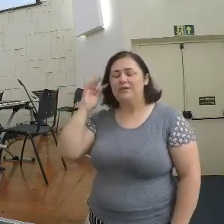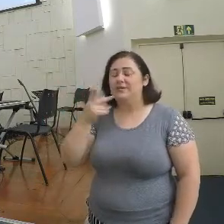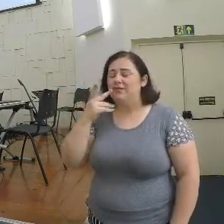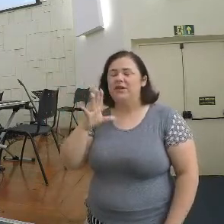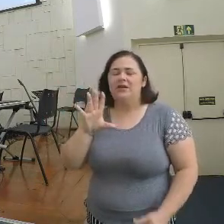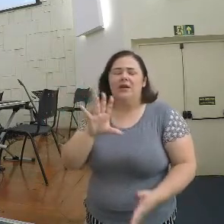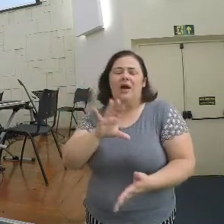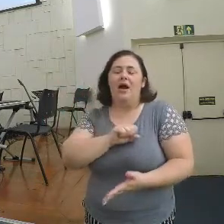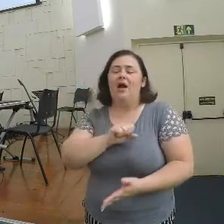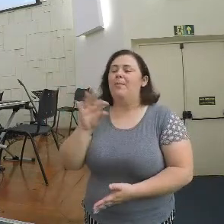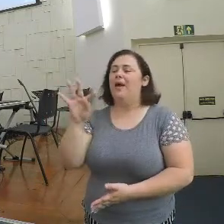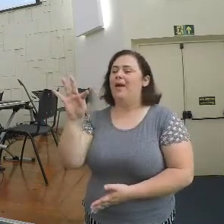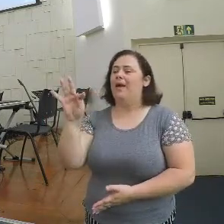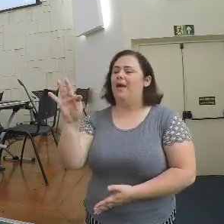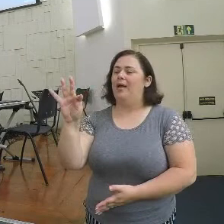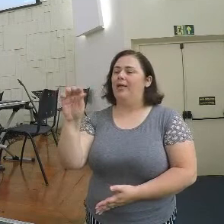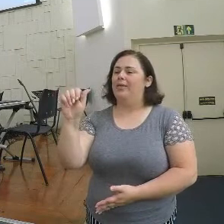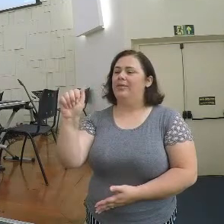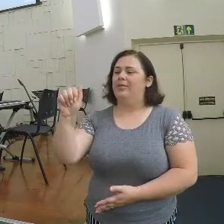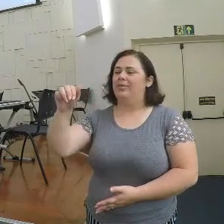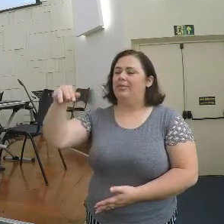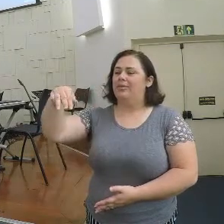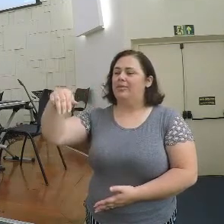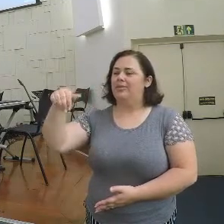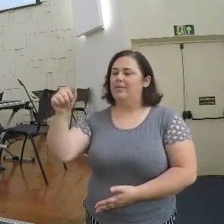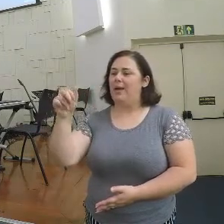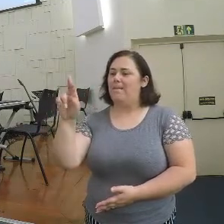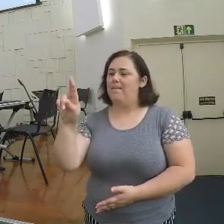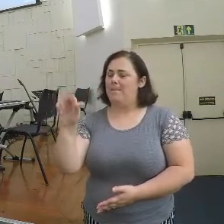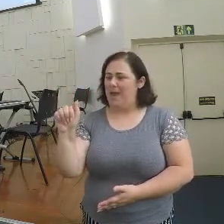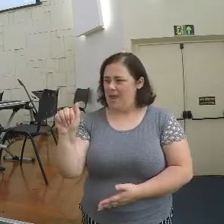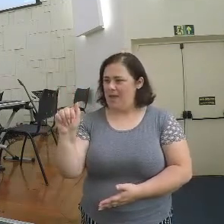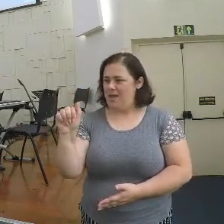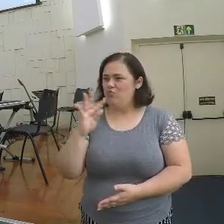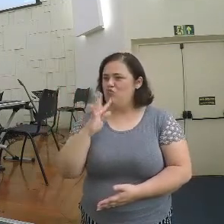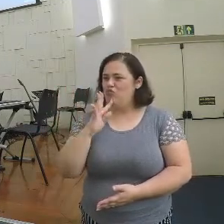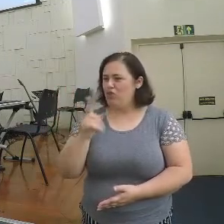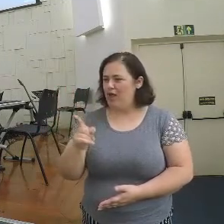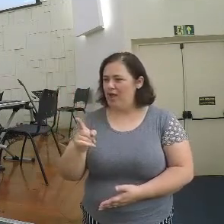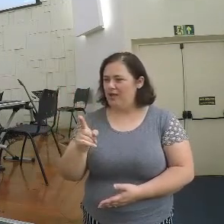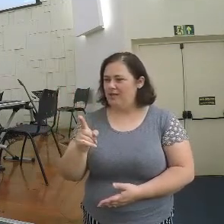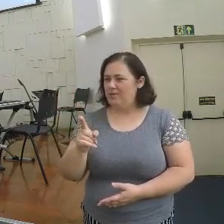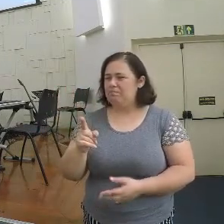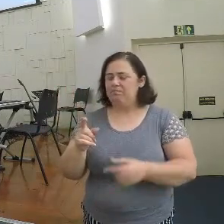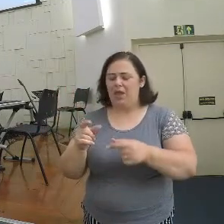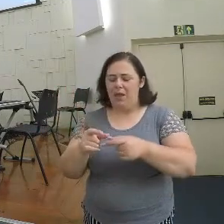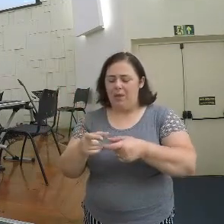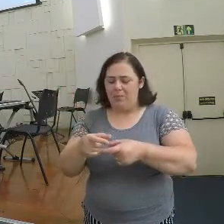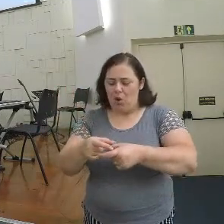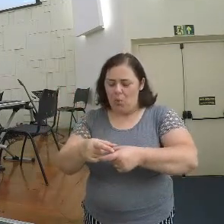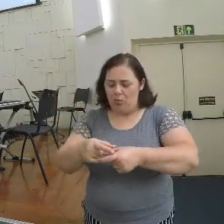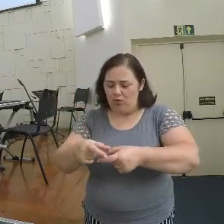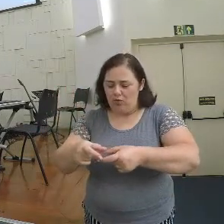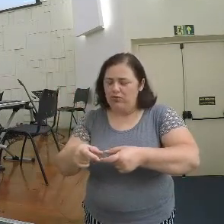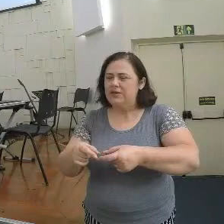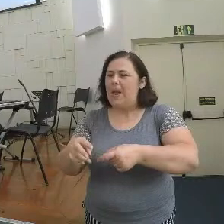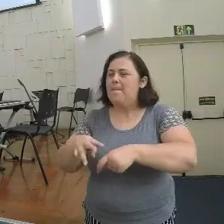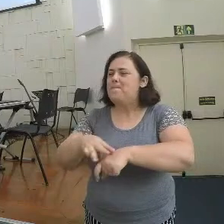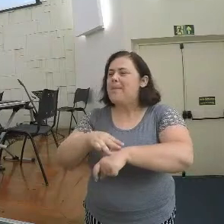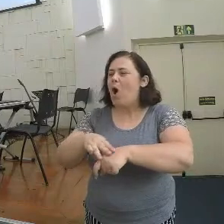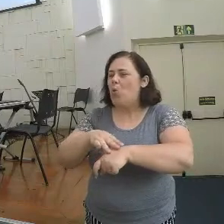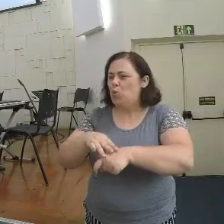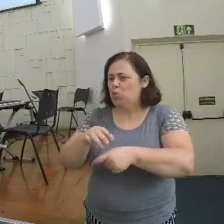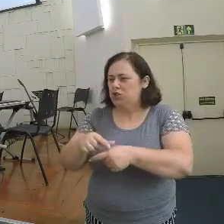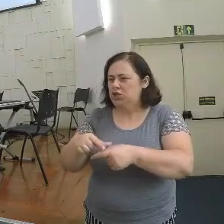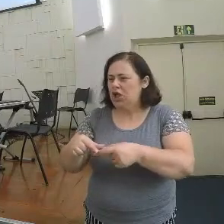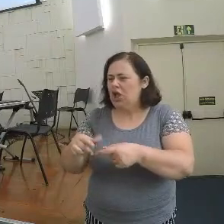nossa terra não é uma fruta típica, e nós em alguns momentos do ano encontramos mais tâmaras. Eu acho uma fruta